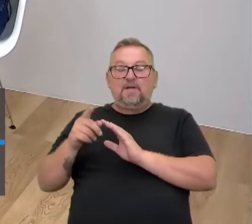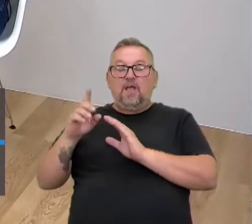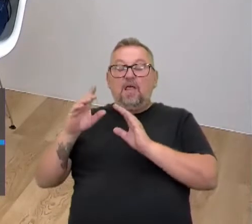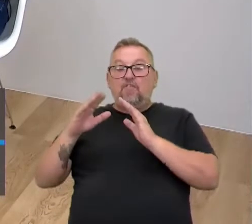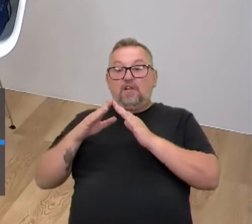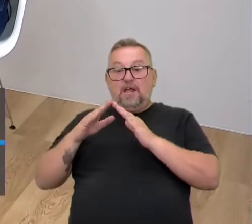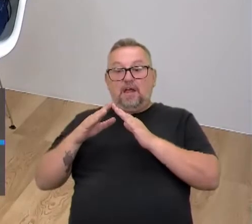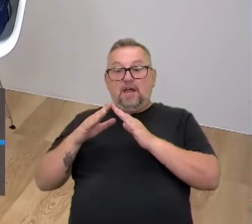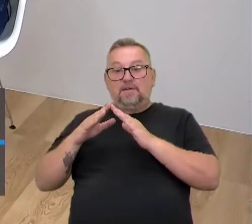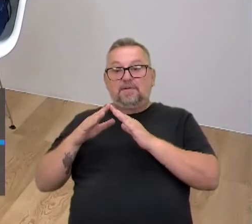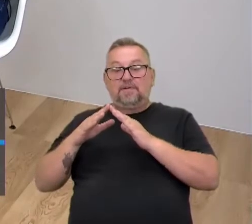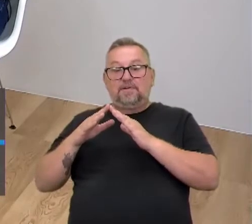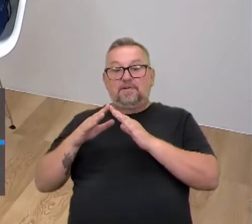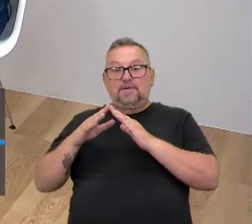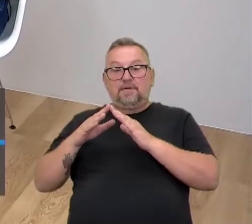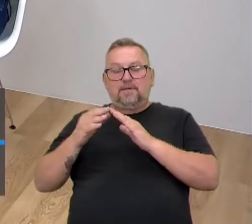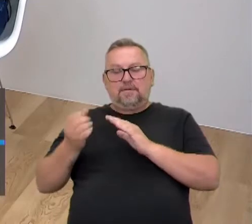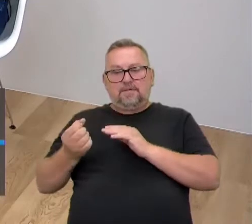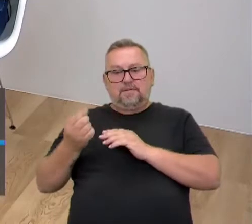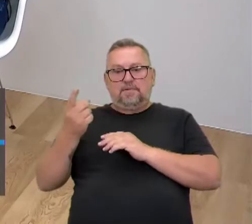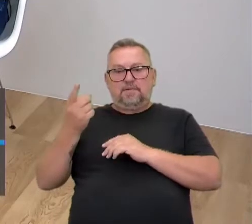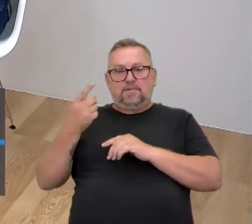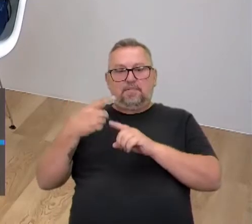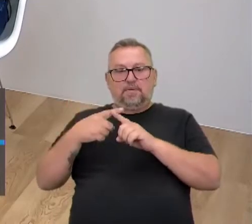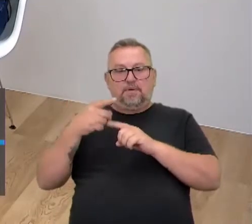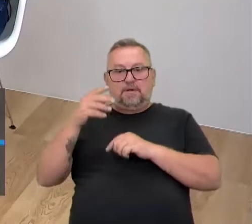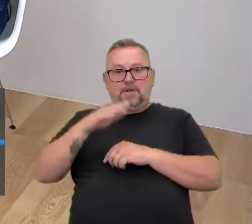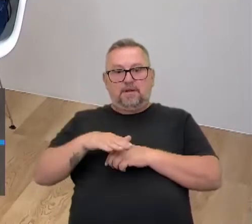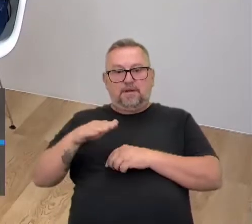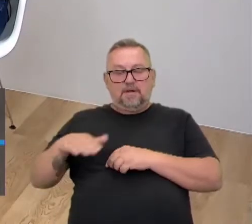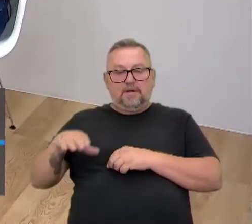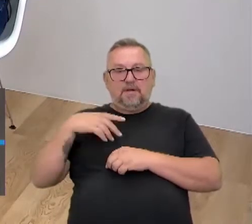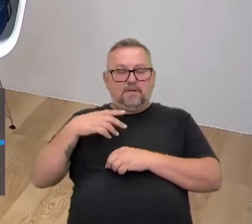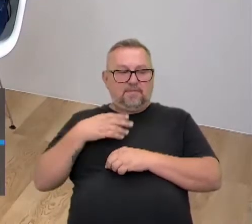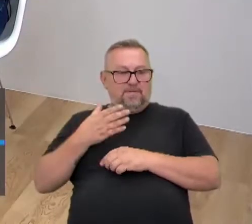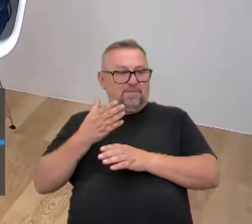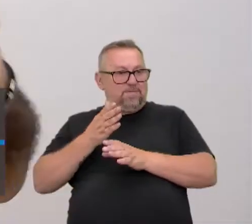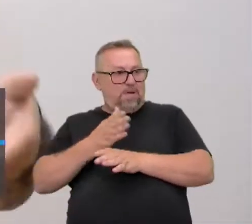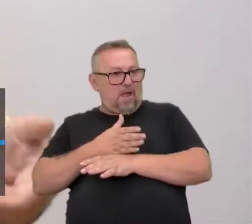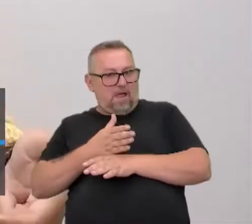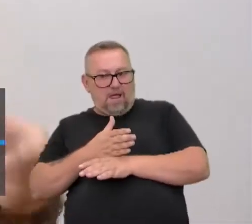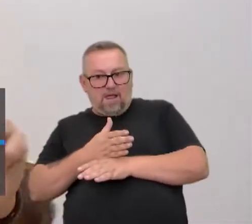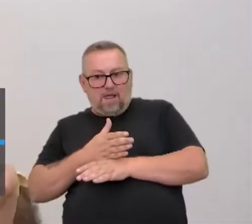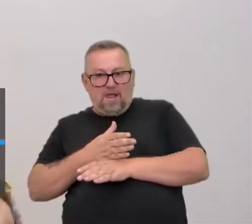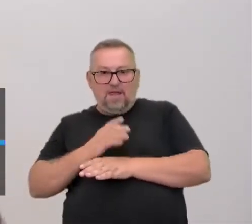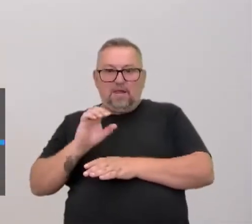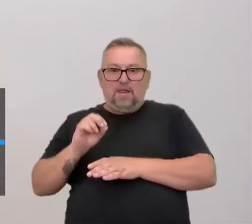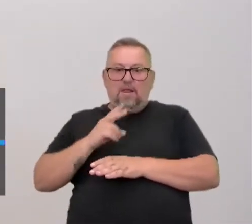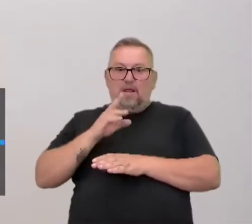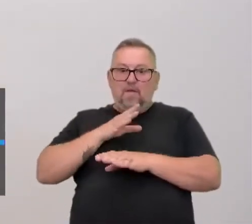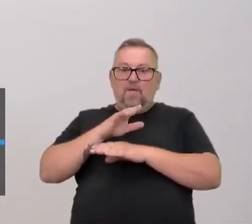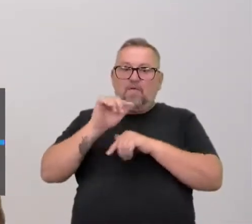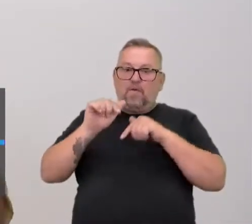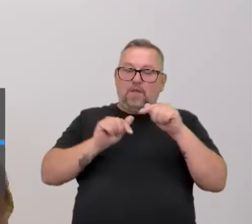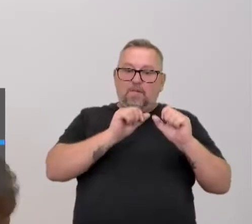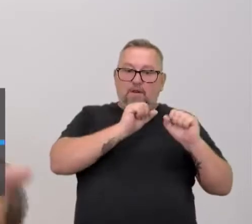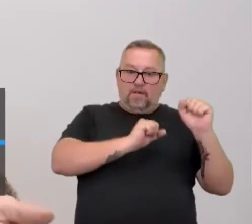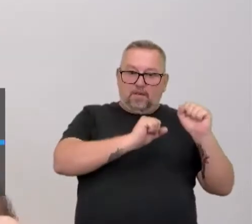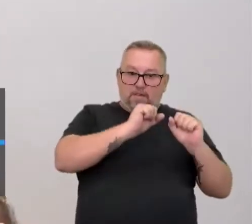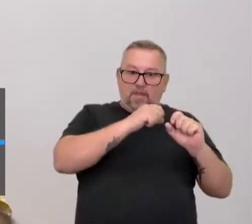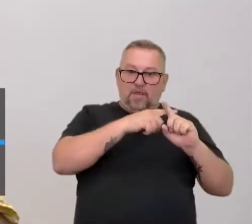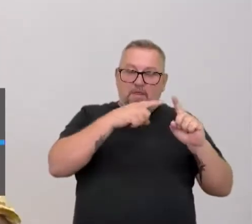doméstico. E isso impacta completamente, porque as crianças ficam à deriva ou vão trabalhar numa fábrica, porque